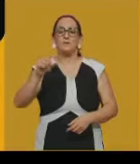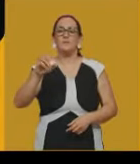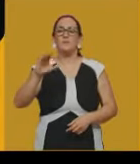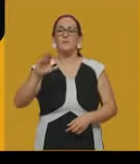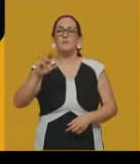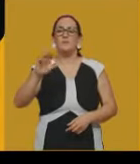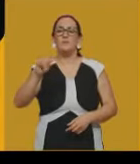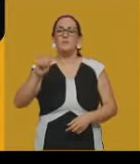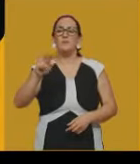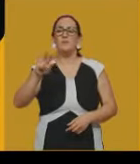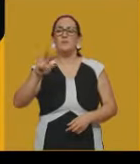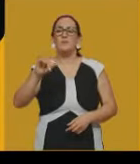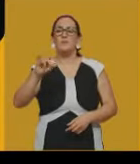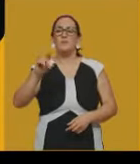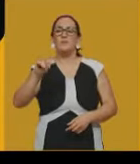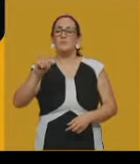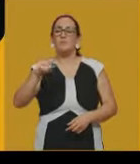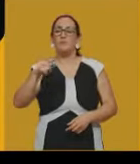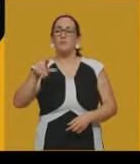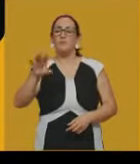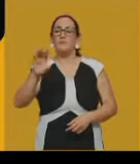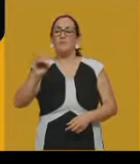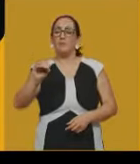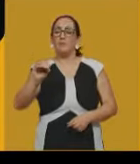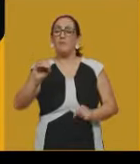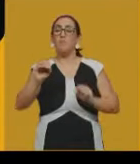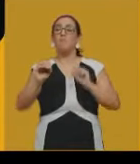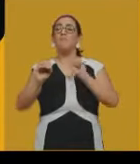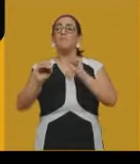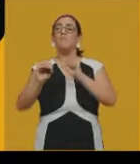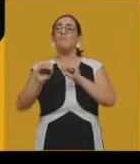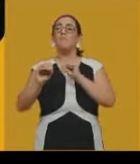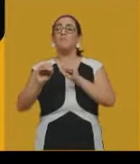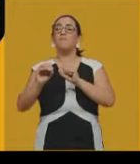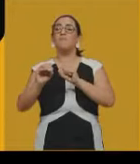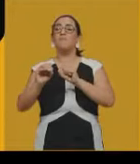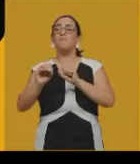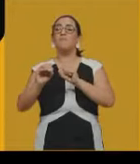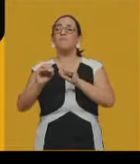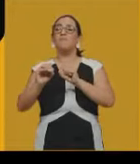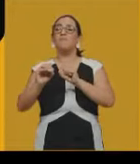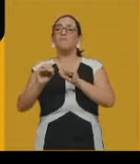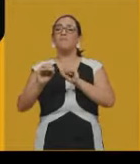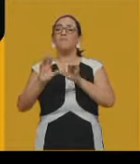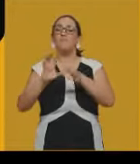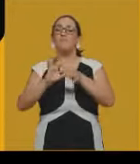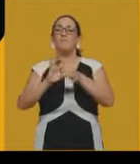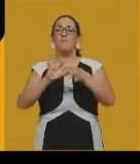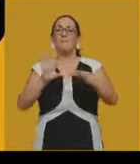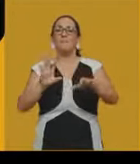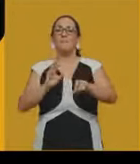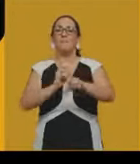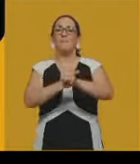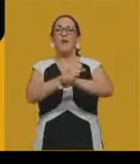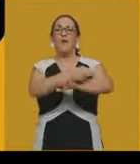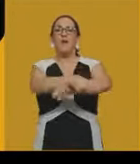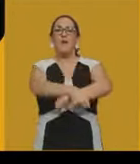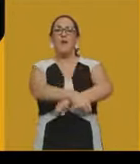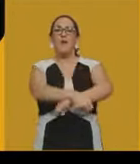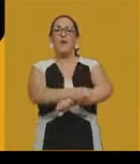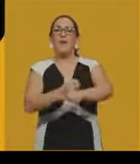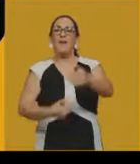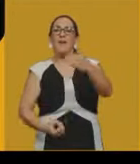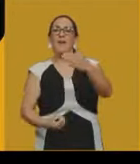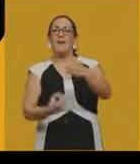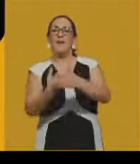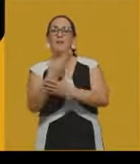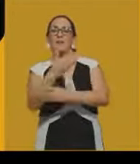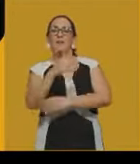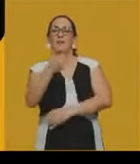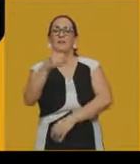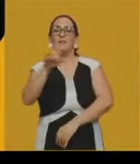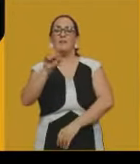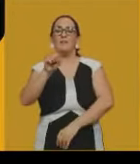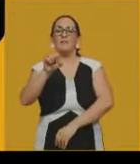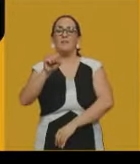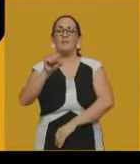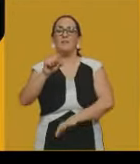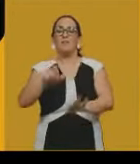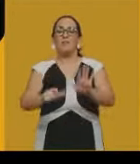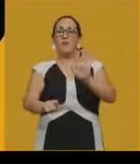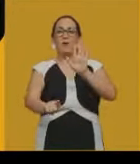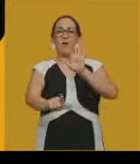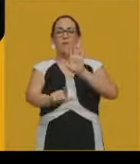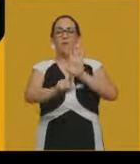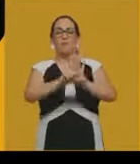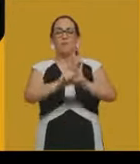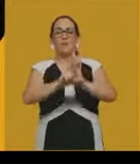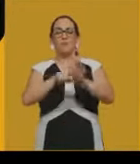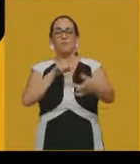aí, né, a gente vai ter uma lei que vai colocar fim ao regime de escravidão, ou seja, né, que vai proibir que permaneça,